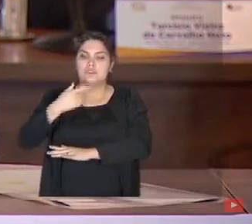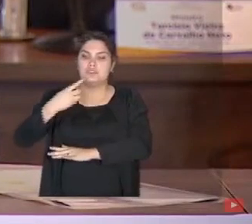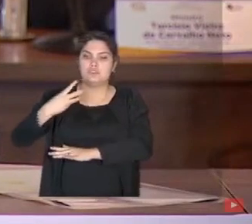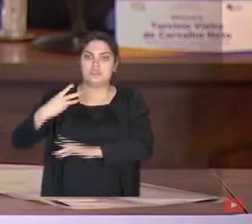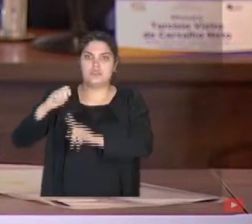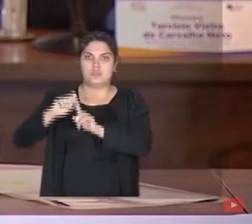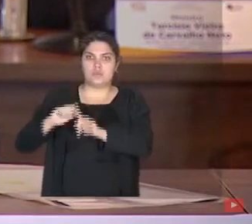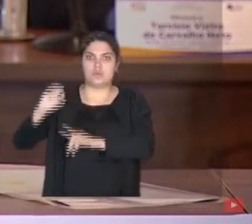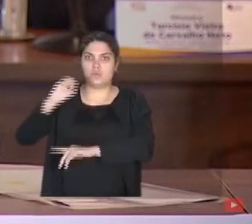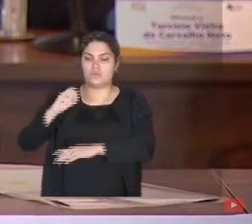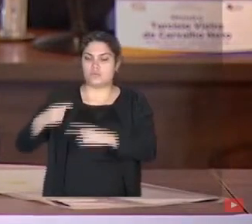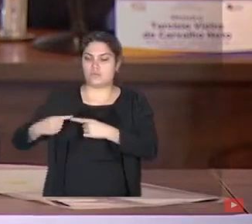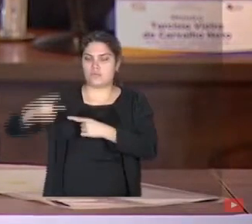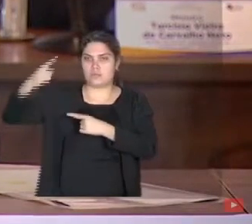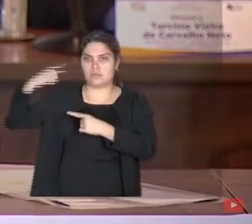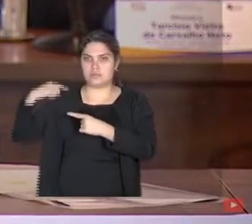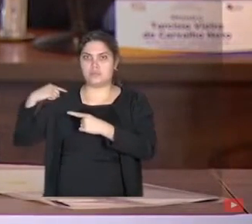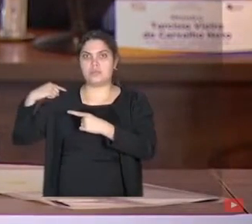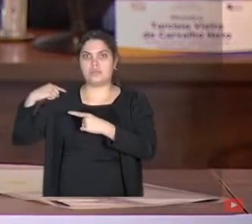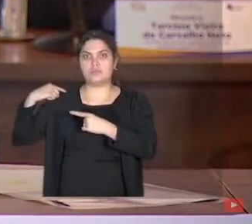passado e